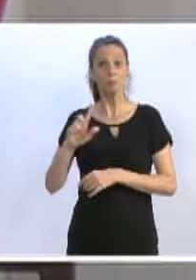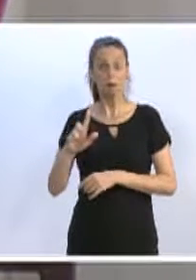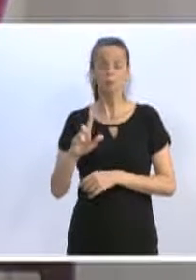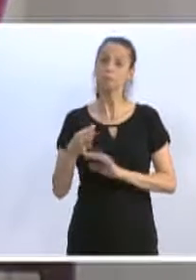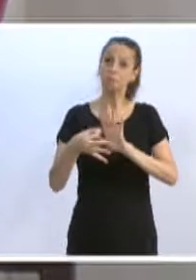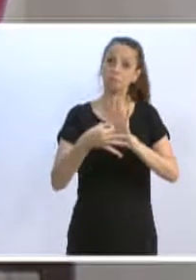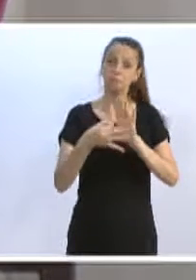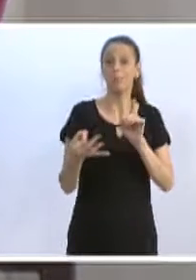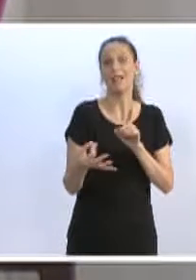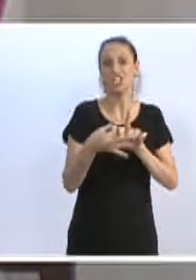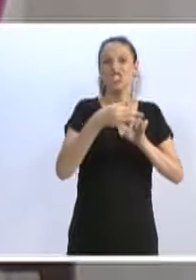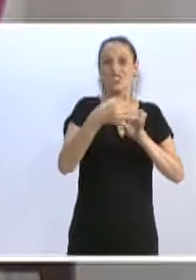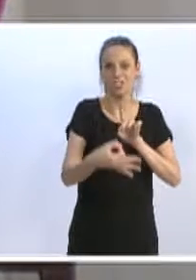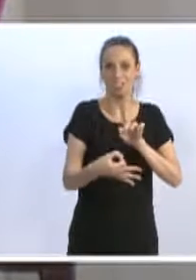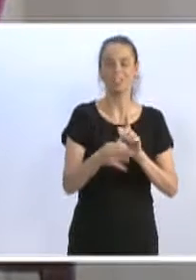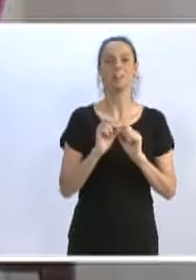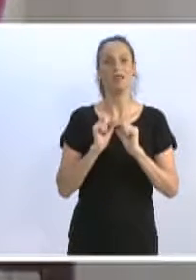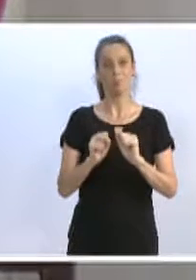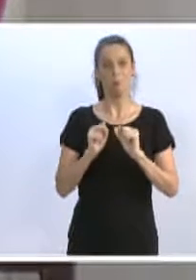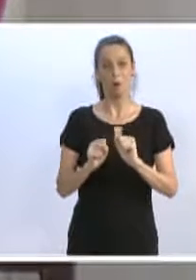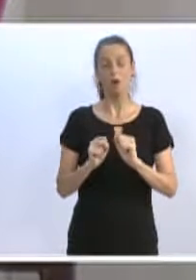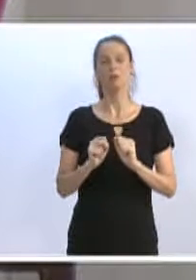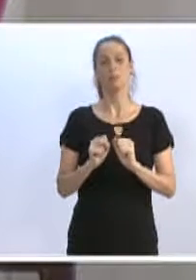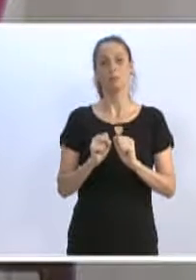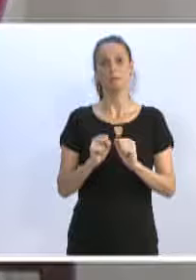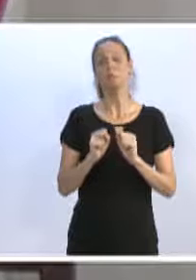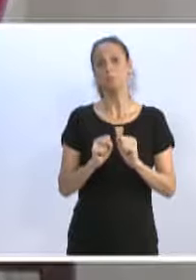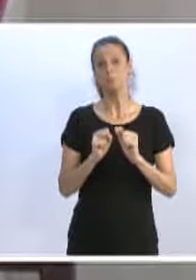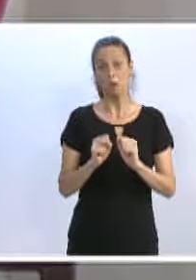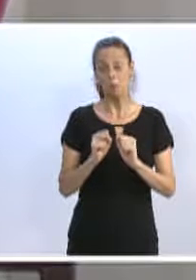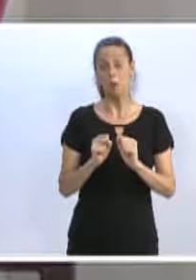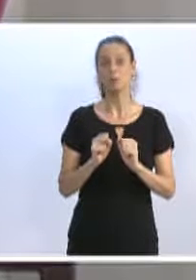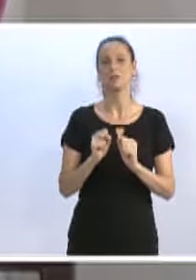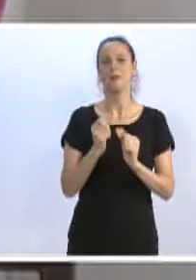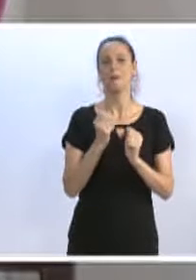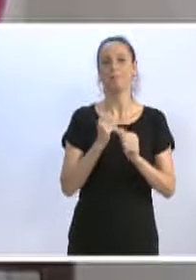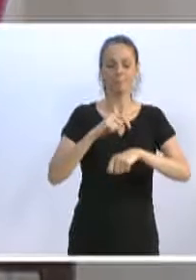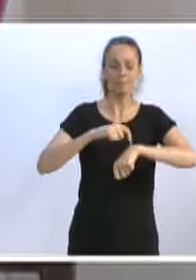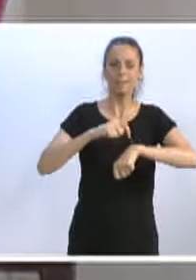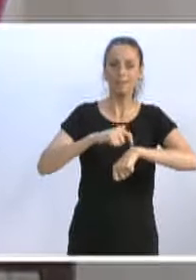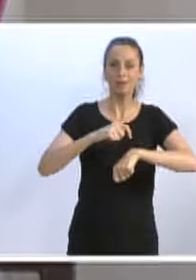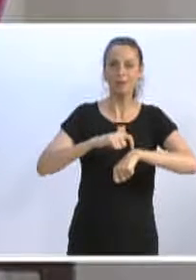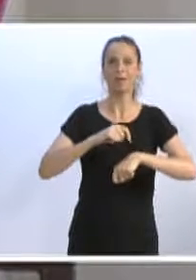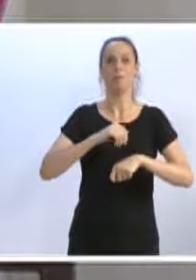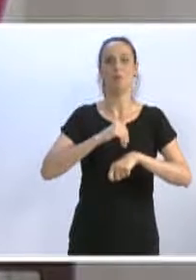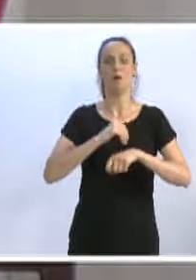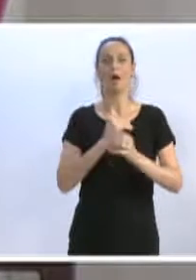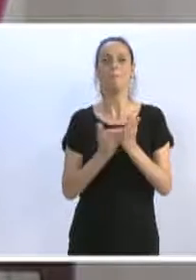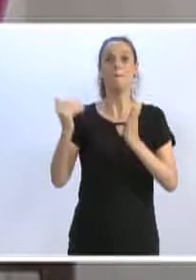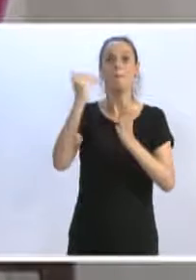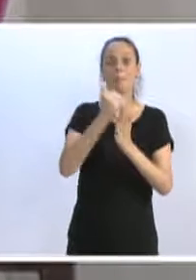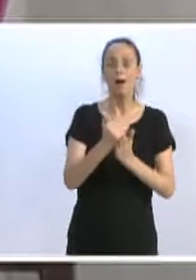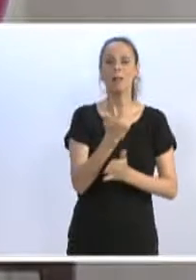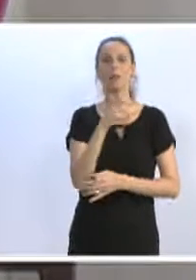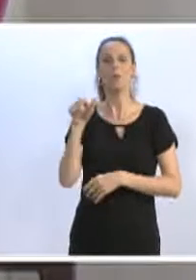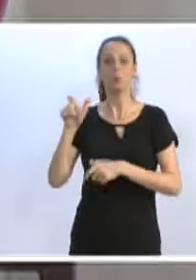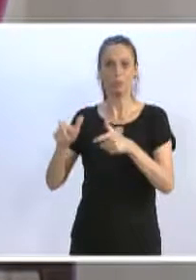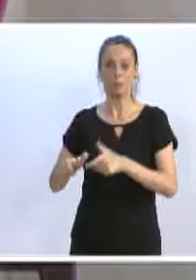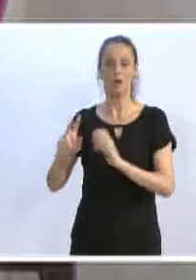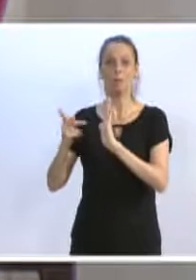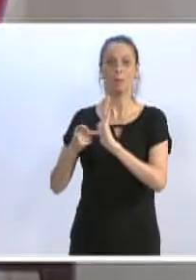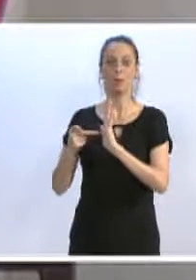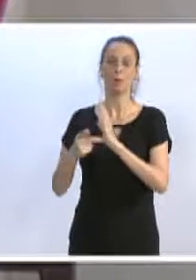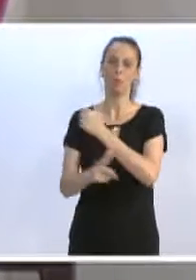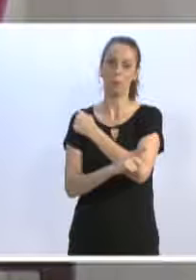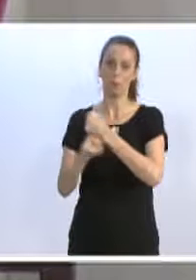quem sabe a gente possa inclusive a ampliar o prazo do procon na intendência do garcia proponente nesse lugar se